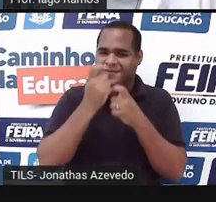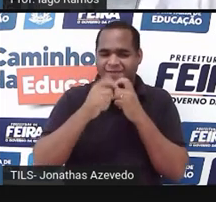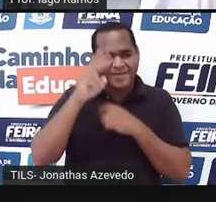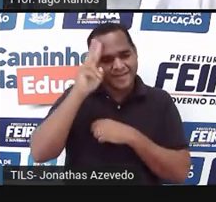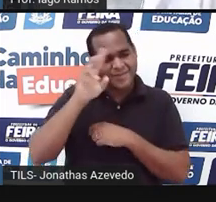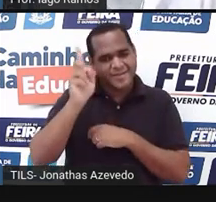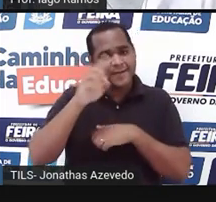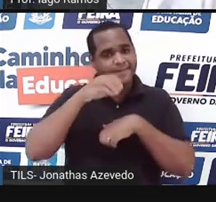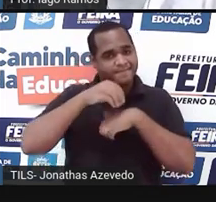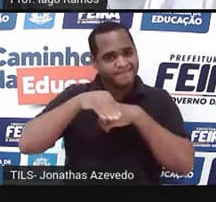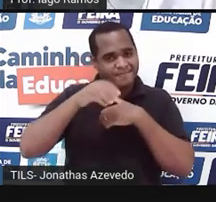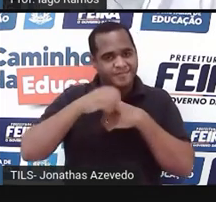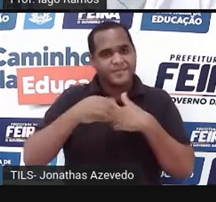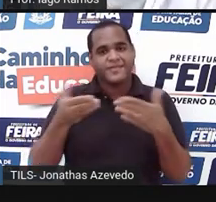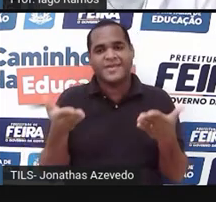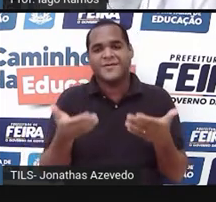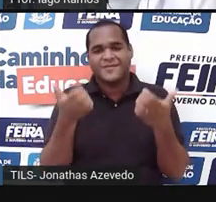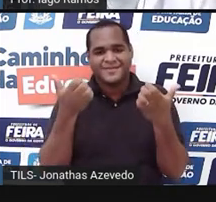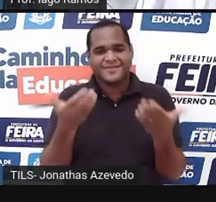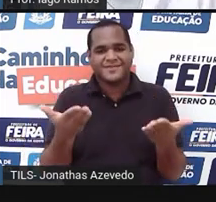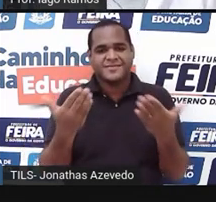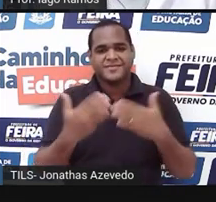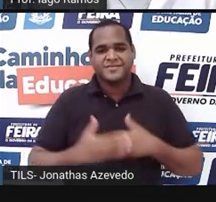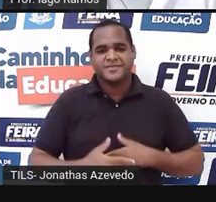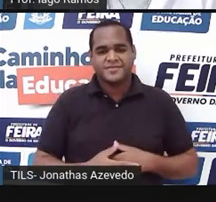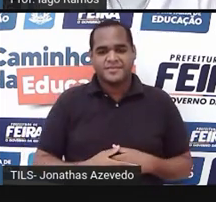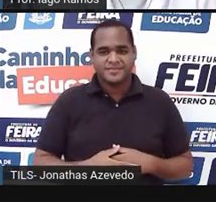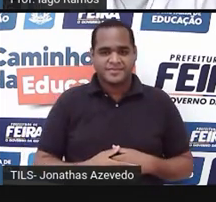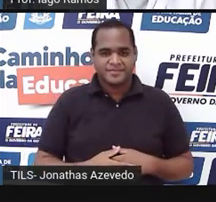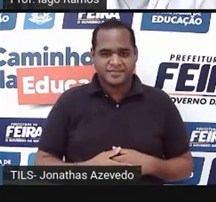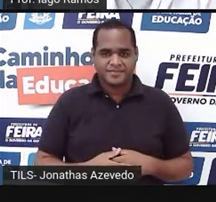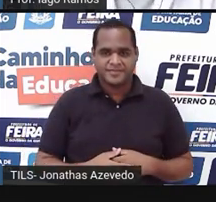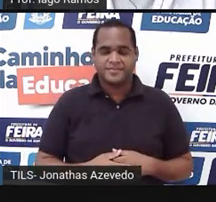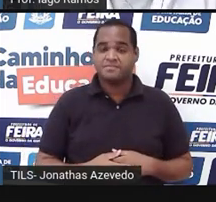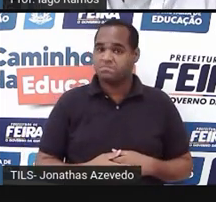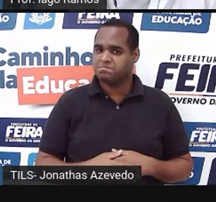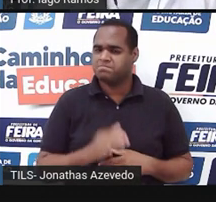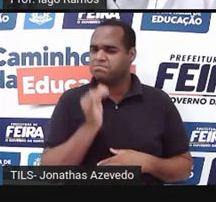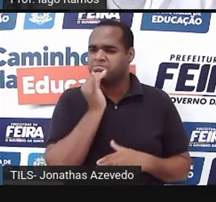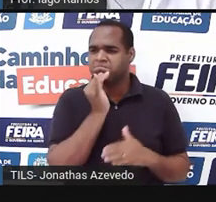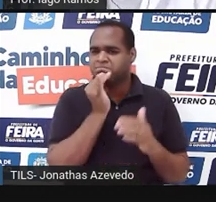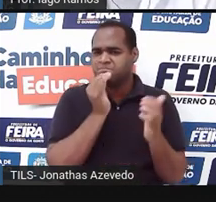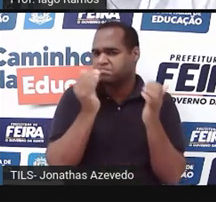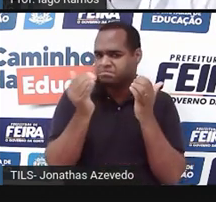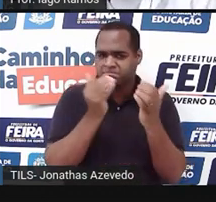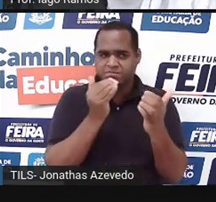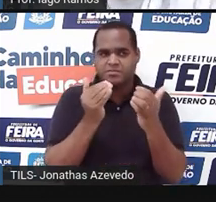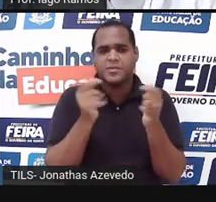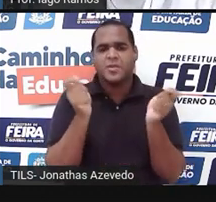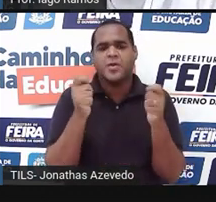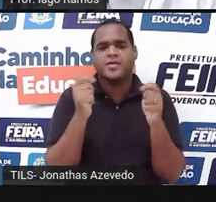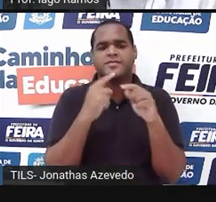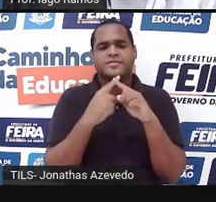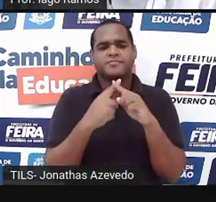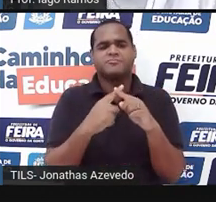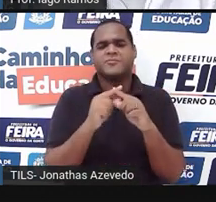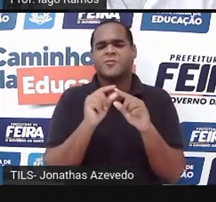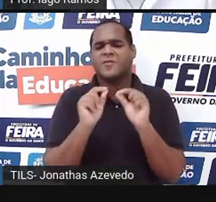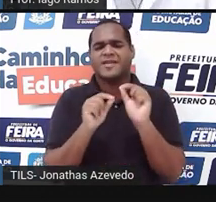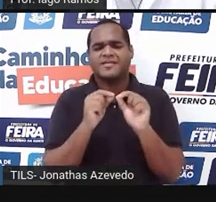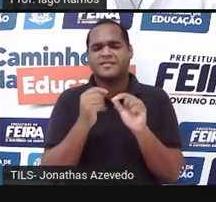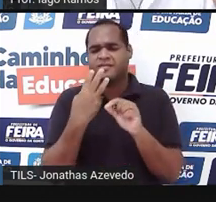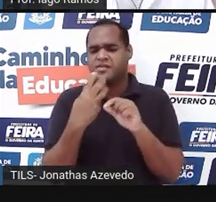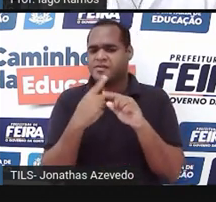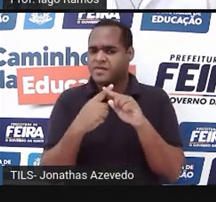não lembra a gente lembra aqui e agora e por exemplo como o cálculo isso aqui ó três vezes